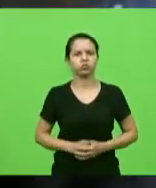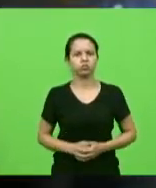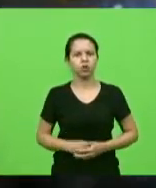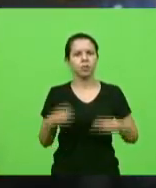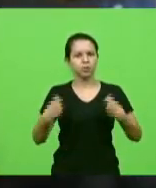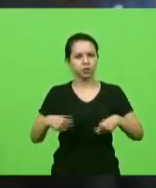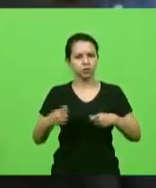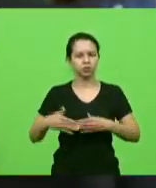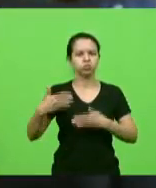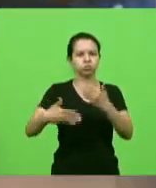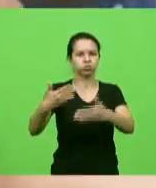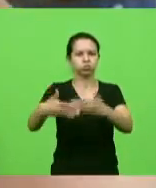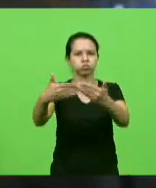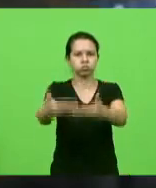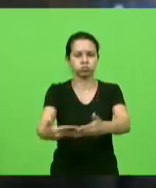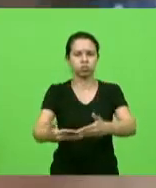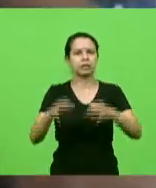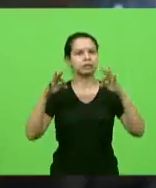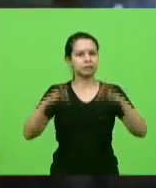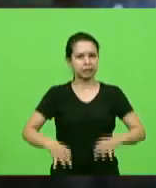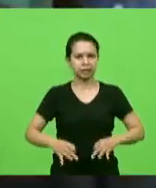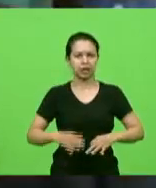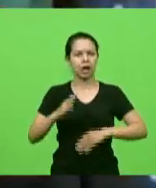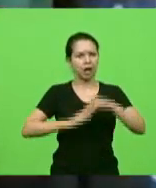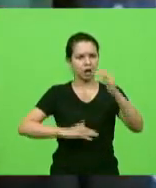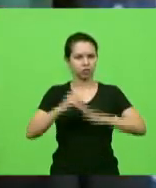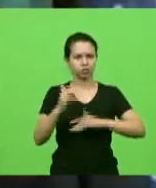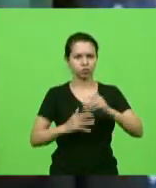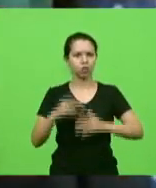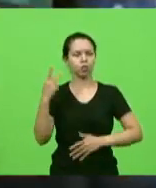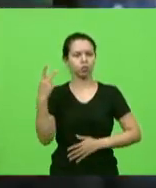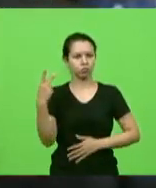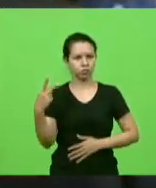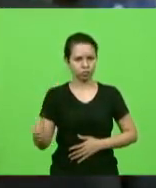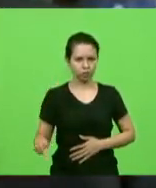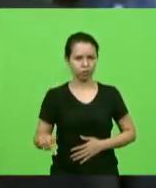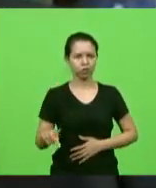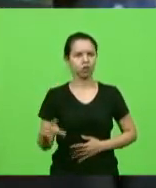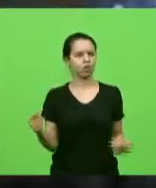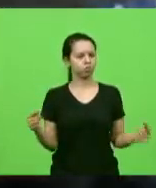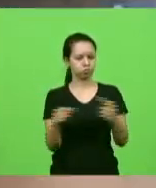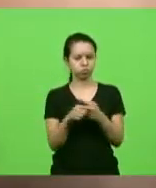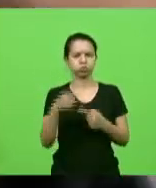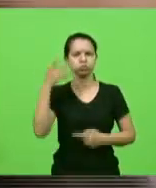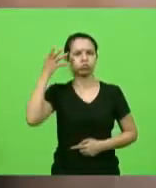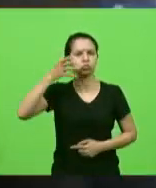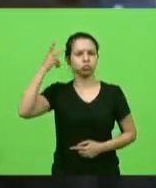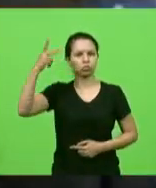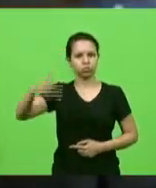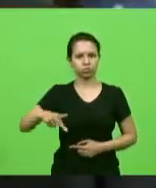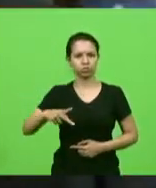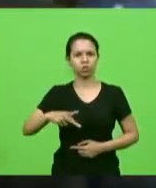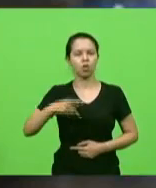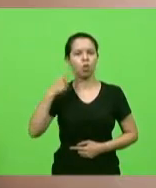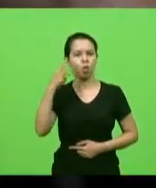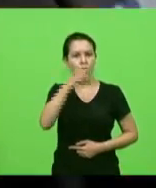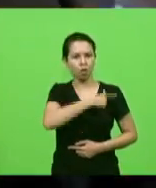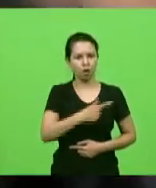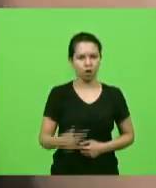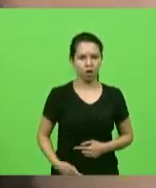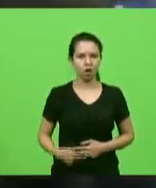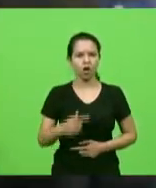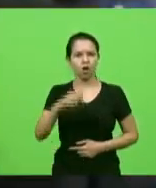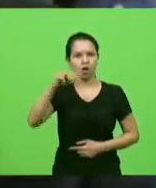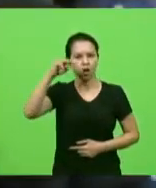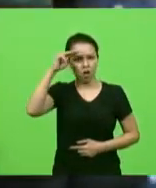carregar para utilizar a certeza de que suas ações não conduzem com seus filhos o Governador Carlos Rogério da Silva